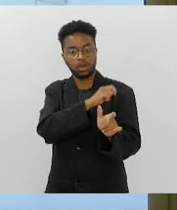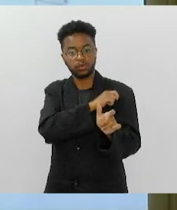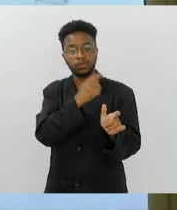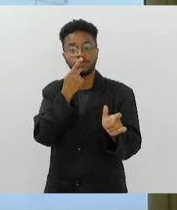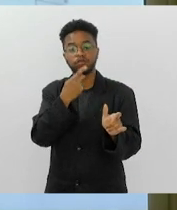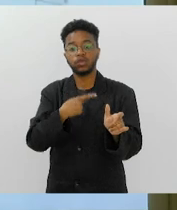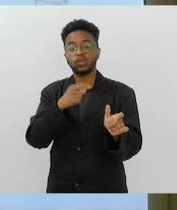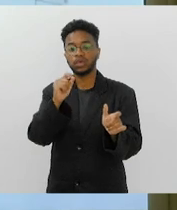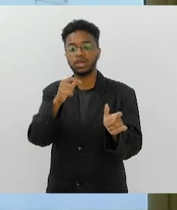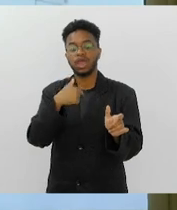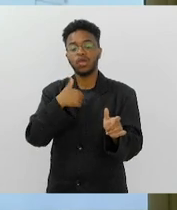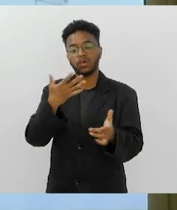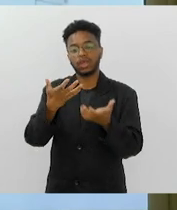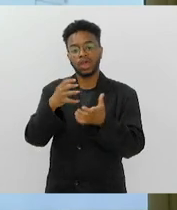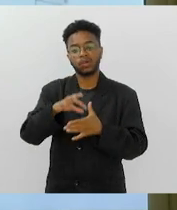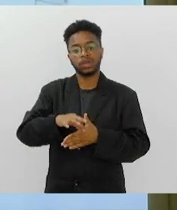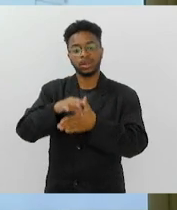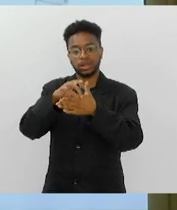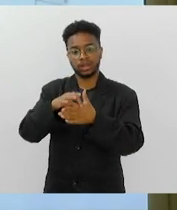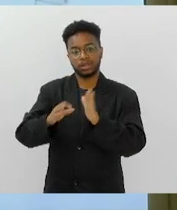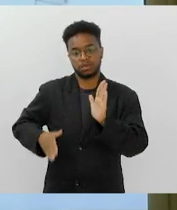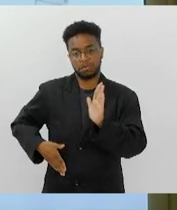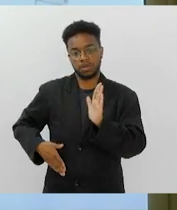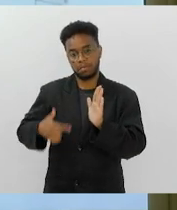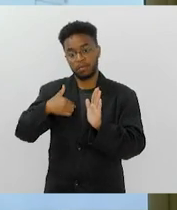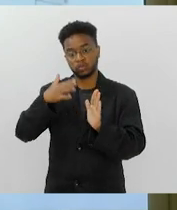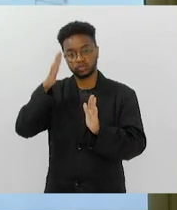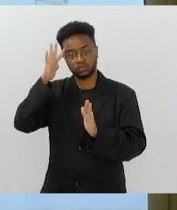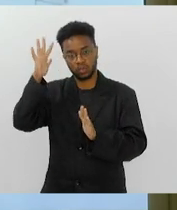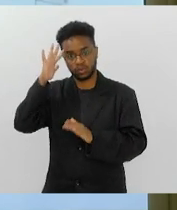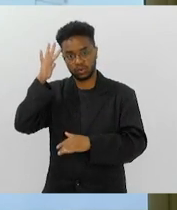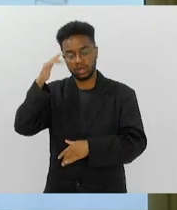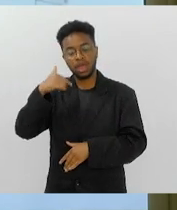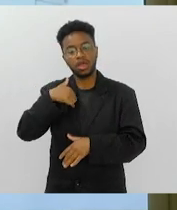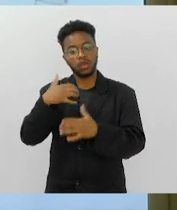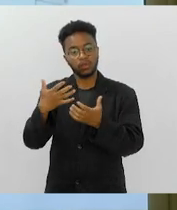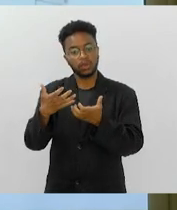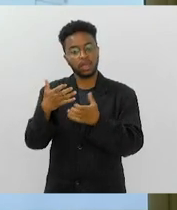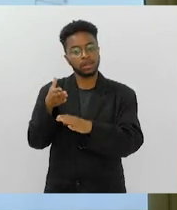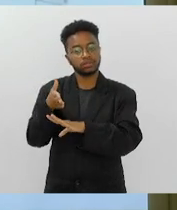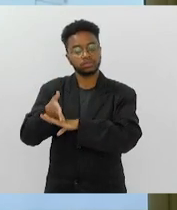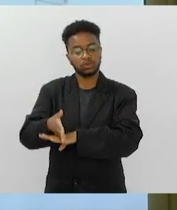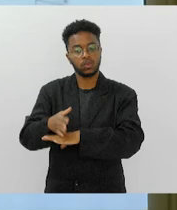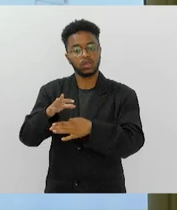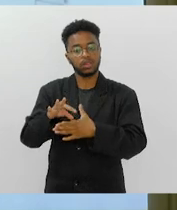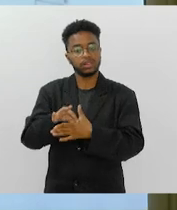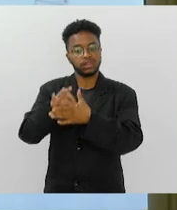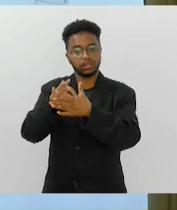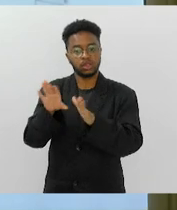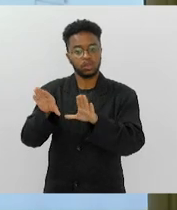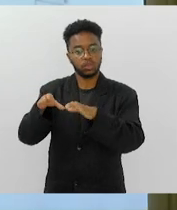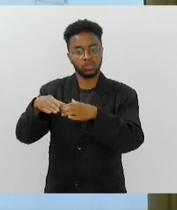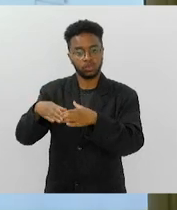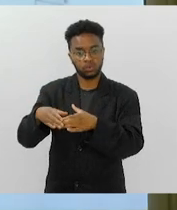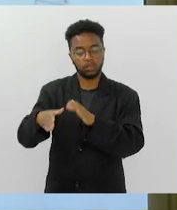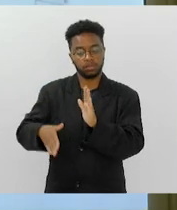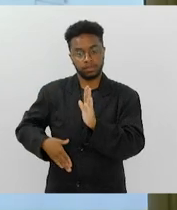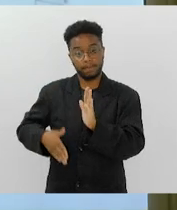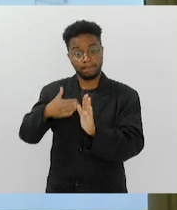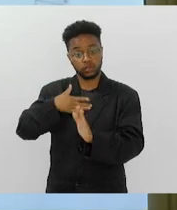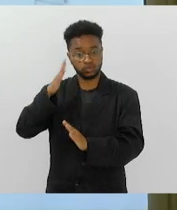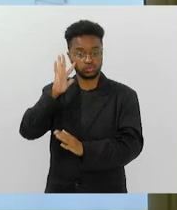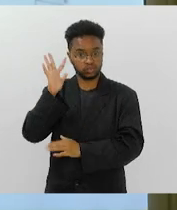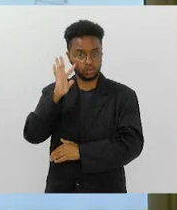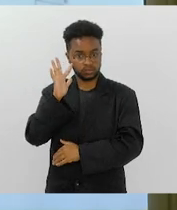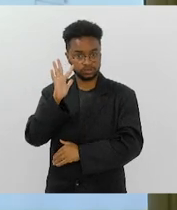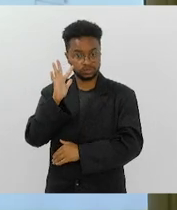ser chefe da facção, esse é o meu sonho. Eu quero ser líder de uma organização criminosa, esse é o sonho que eu tenho. Se